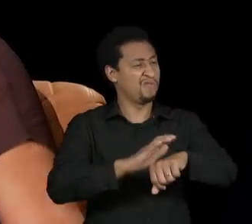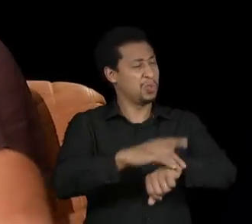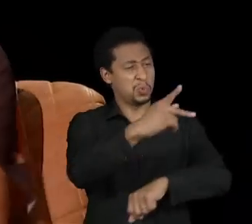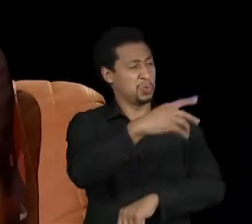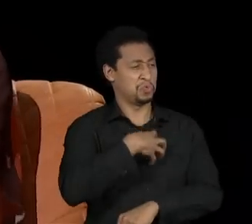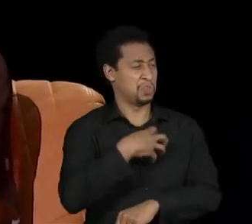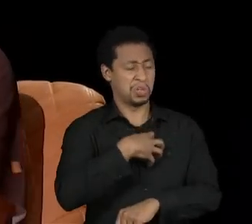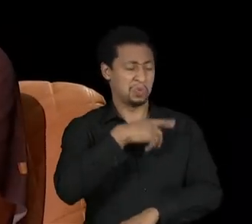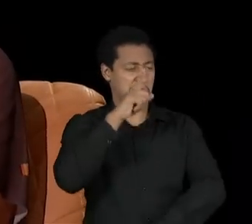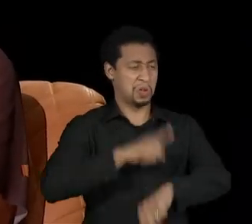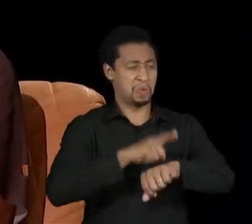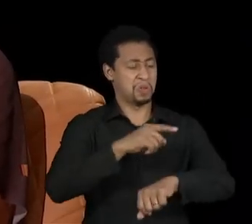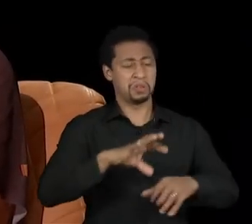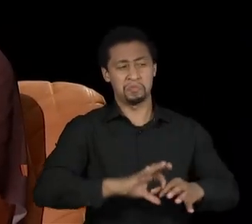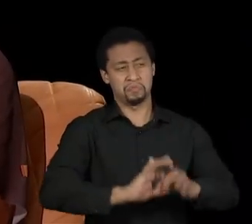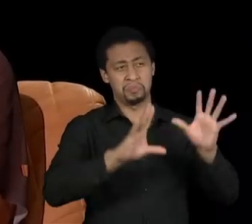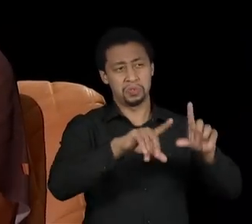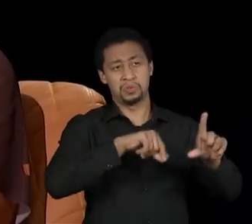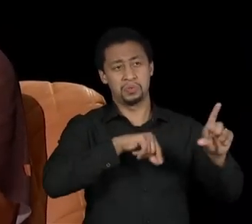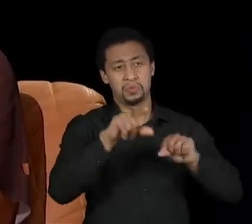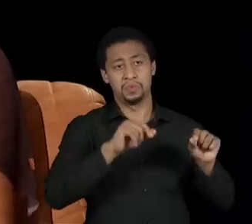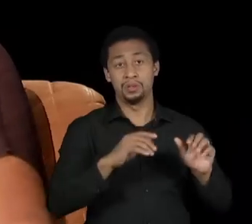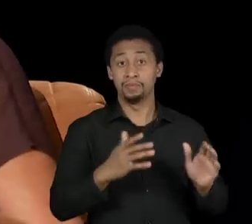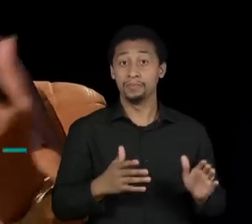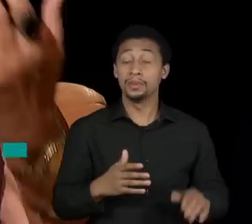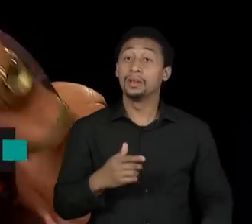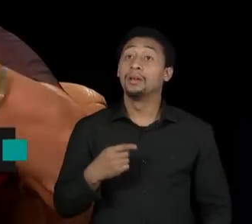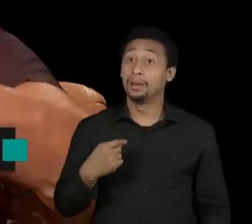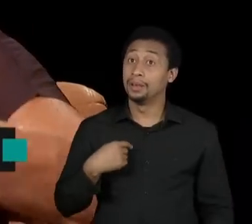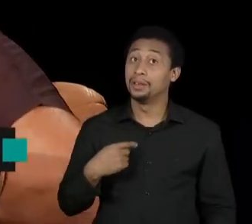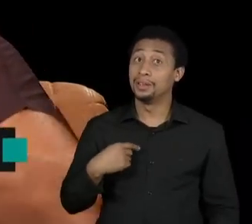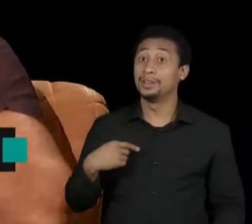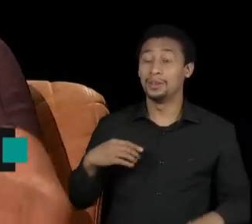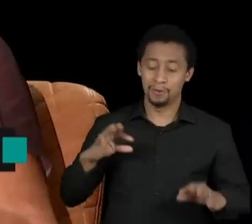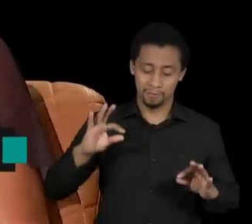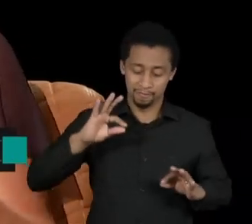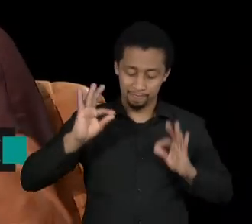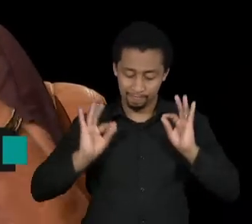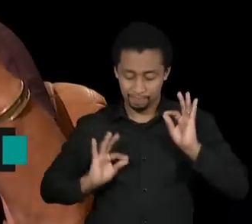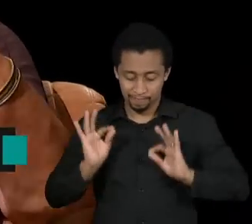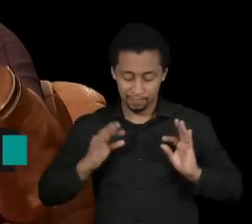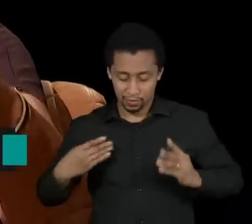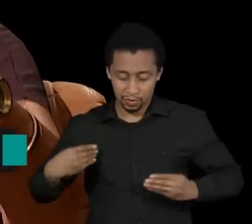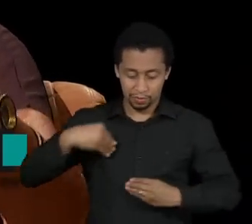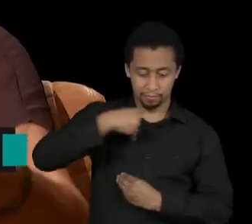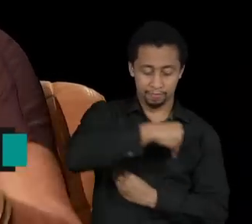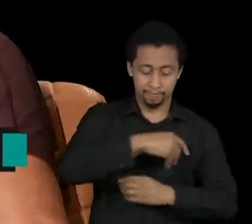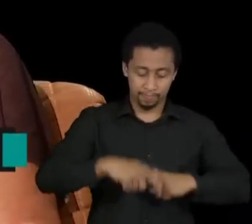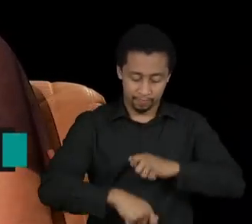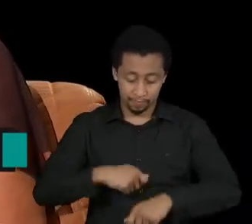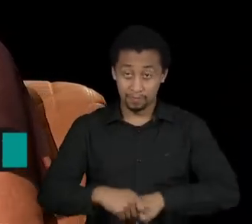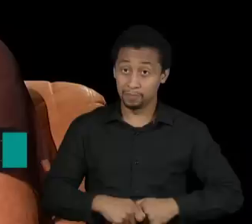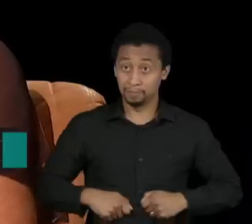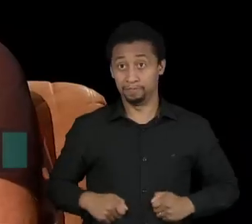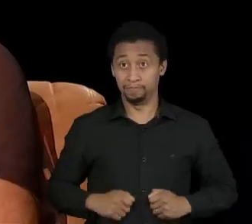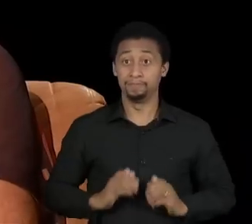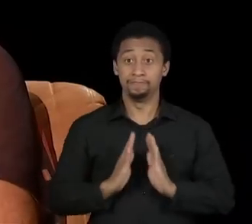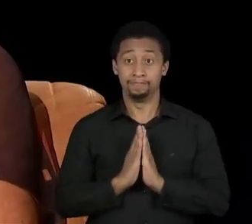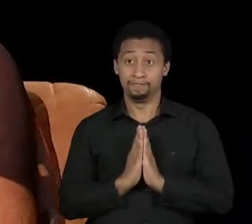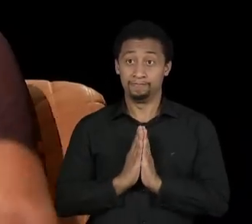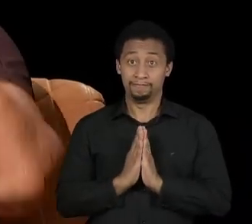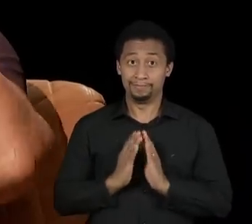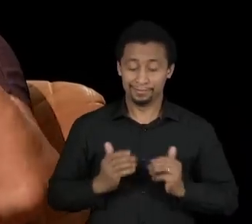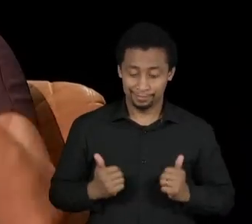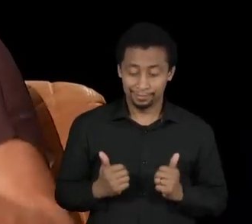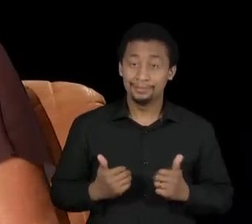hora. Bom, aí estou eu lá atrás com o meu kimono lá, esperando para fazer a cena. Aí estou ali,